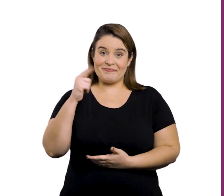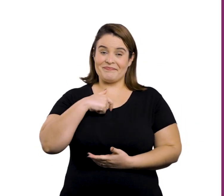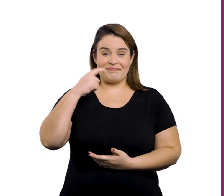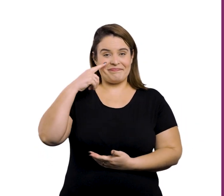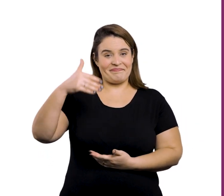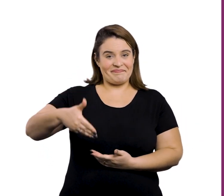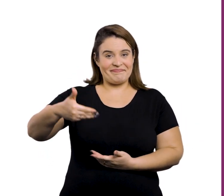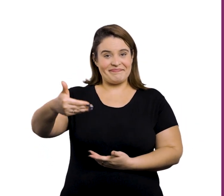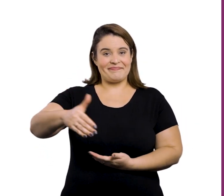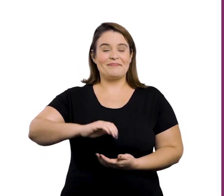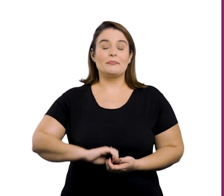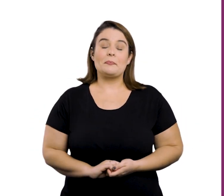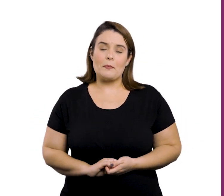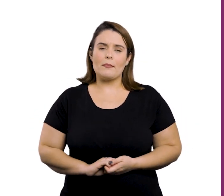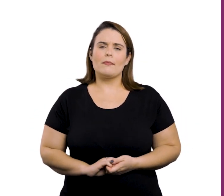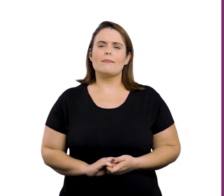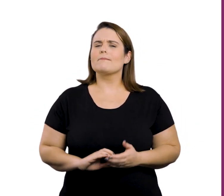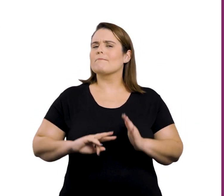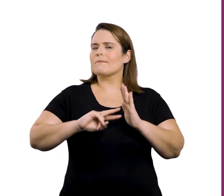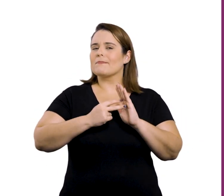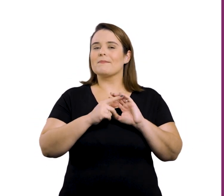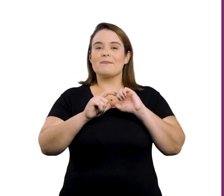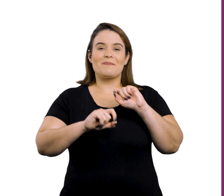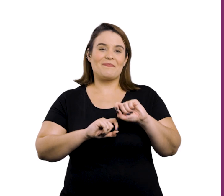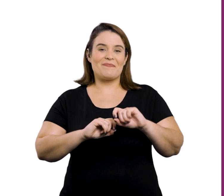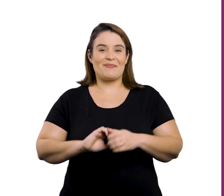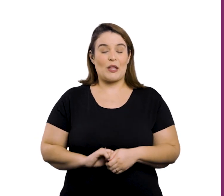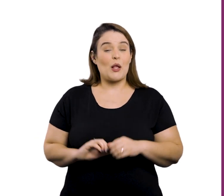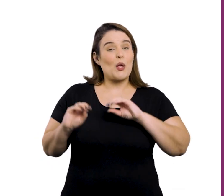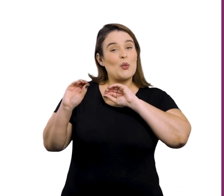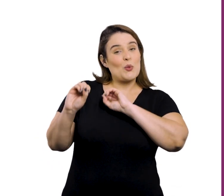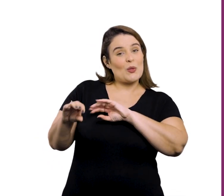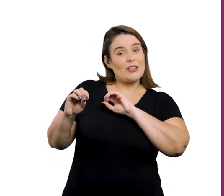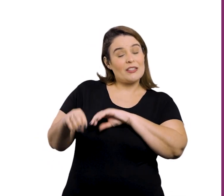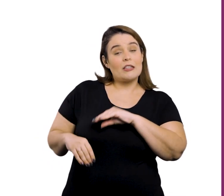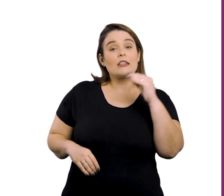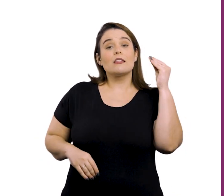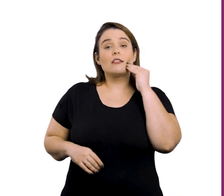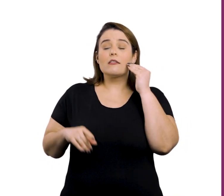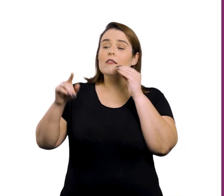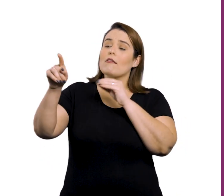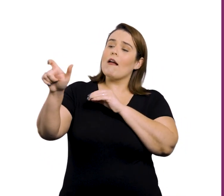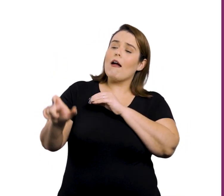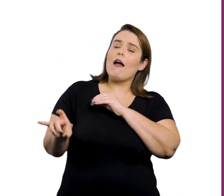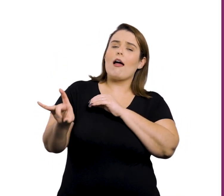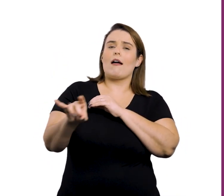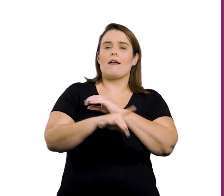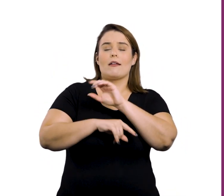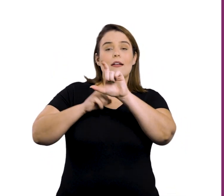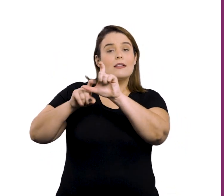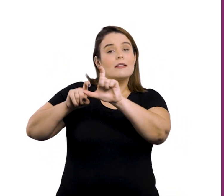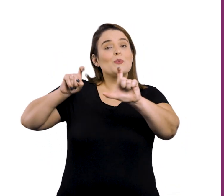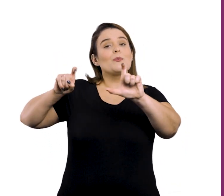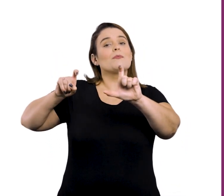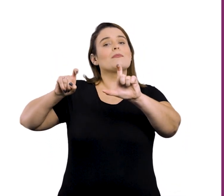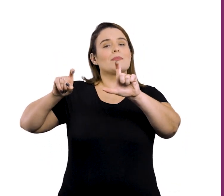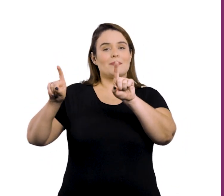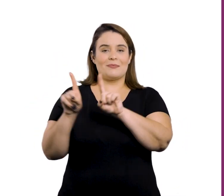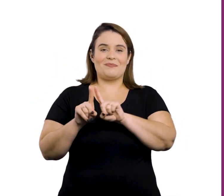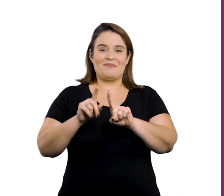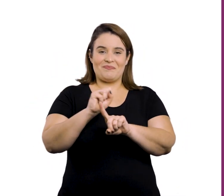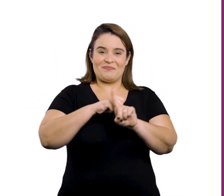conforme veremos adiante neste manual, pode ser resumido como educar para buscar a autonomia de cada cidadão e